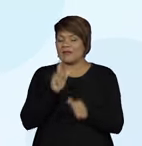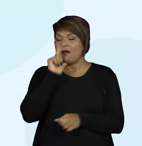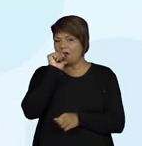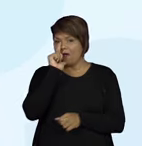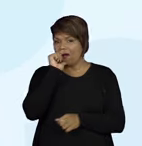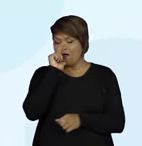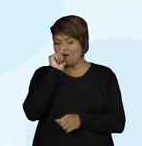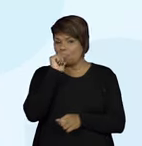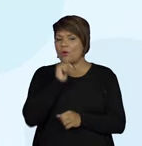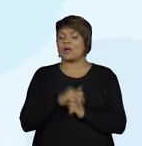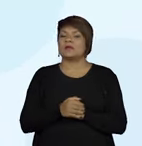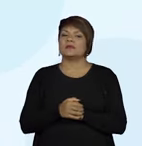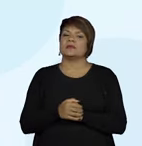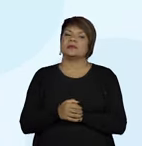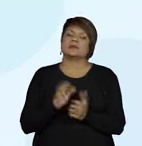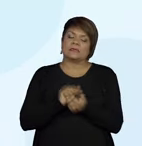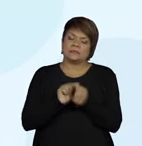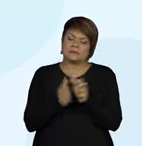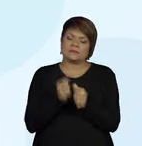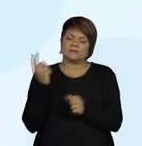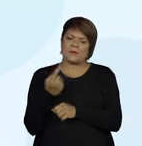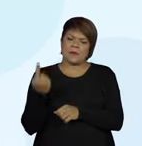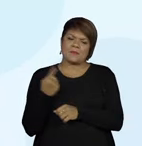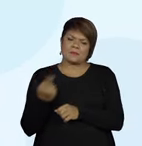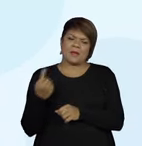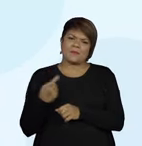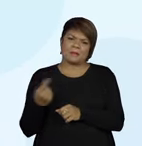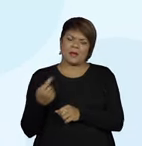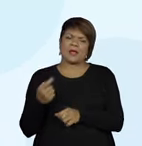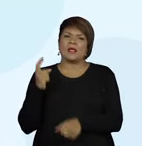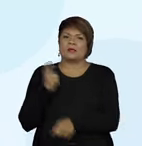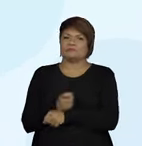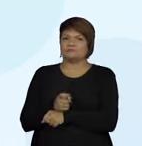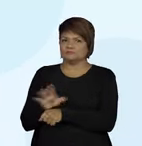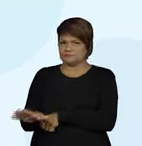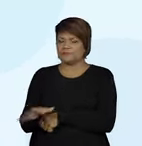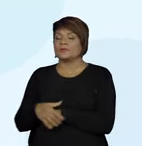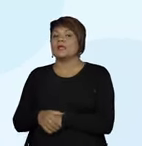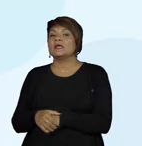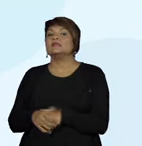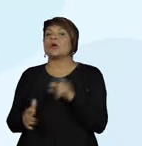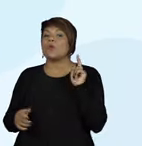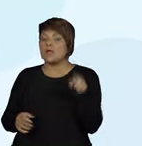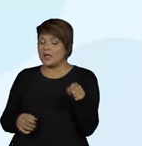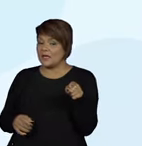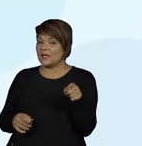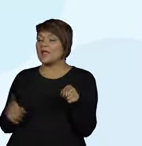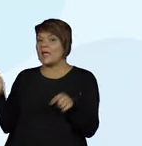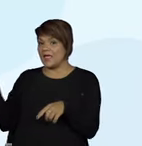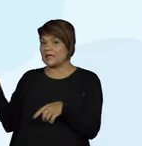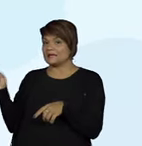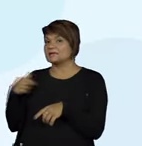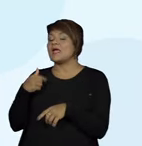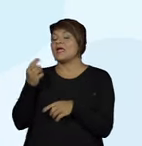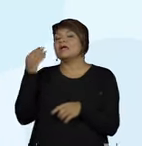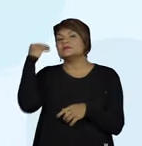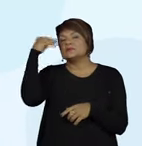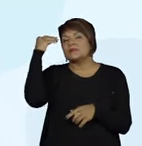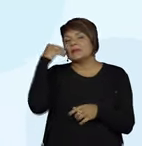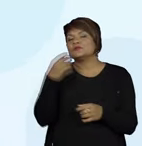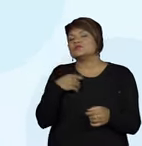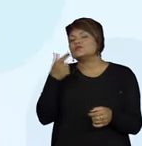amido de milho. A gente bate e ela continua lá, intacta. Esse é um experimento muito divertido, além de